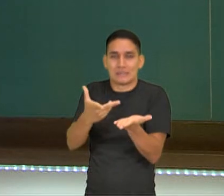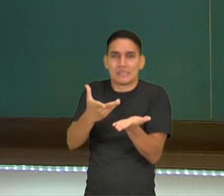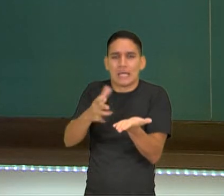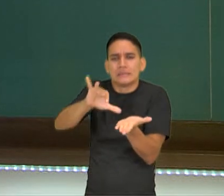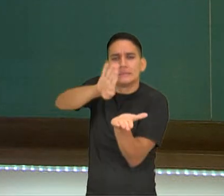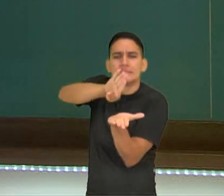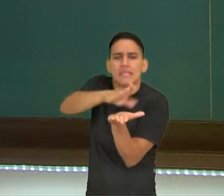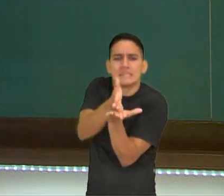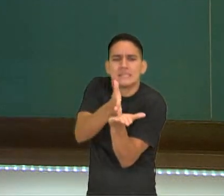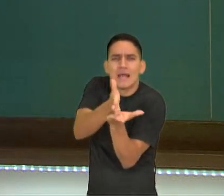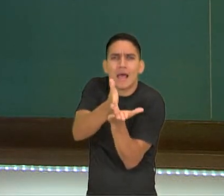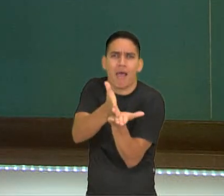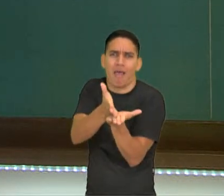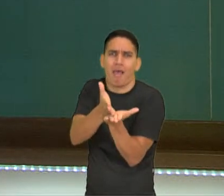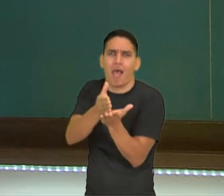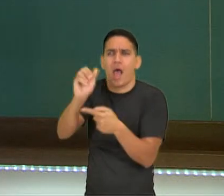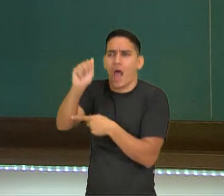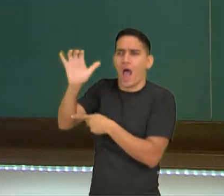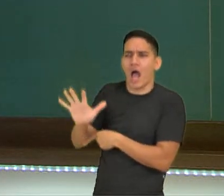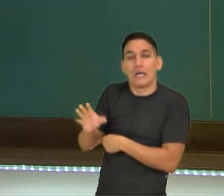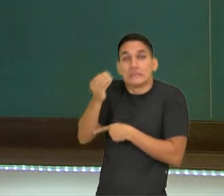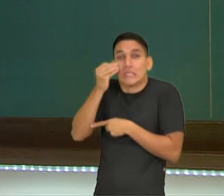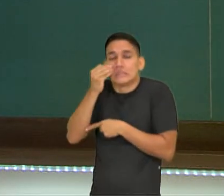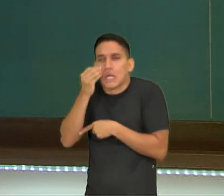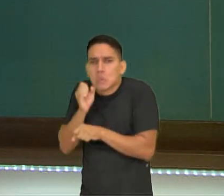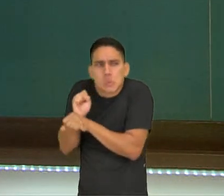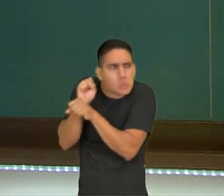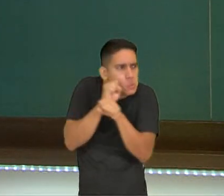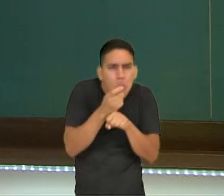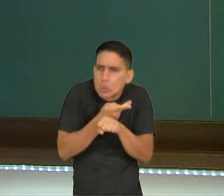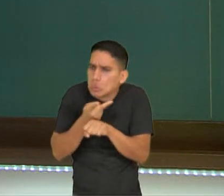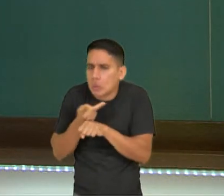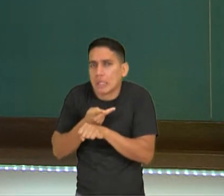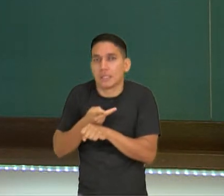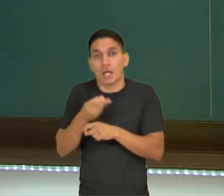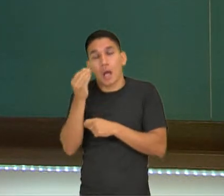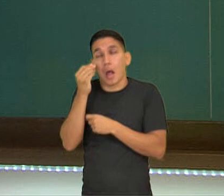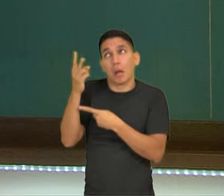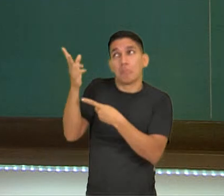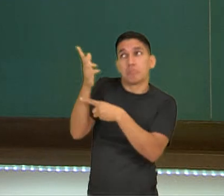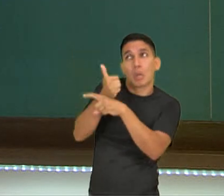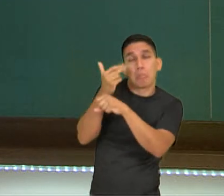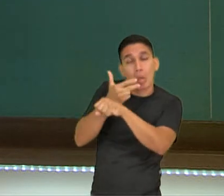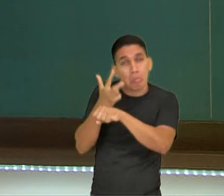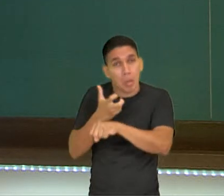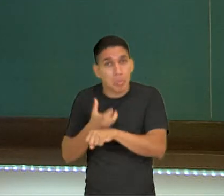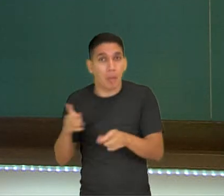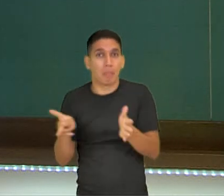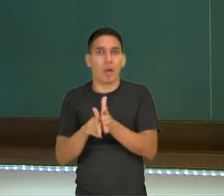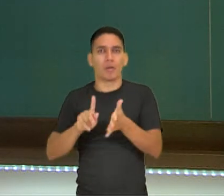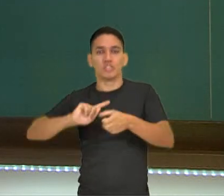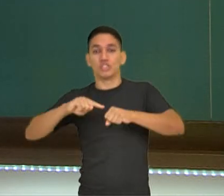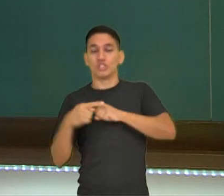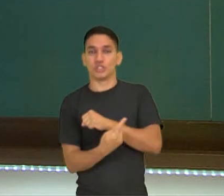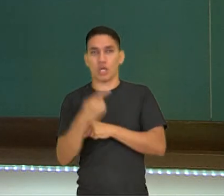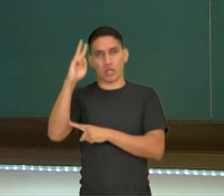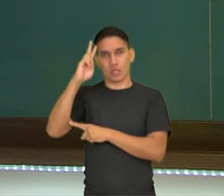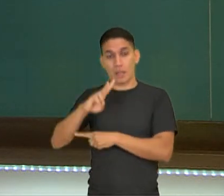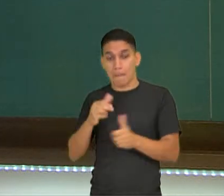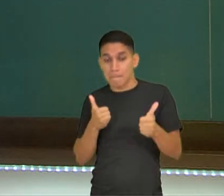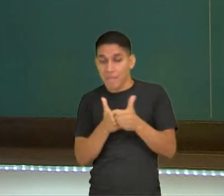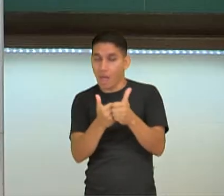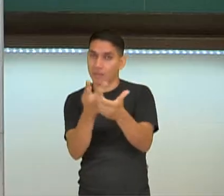é sempre se proteger. É isso que você sente observando geograficamente na história. Ambas próximas do Rio